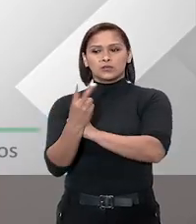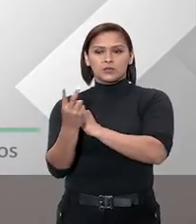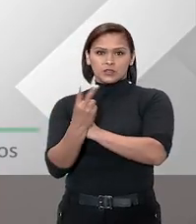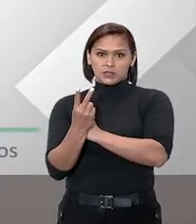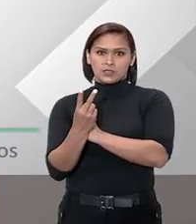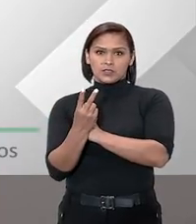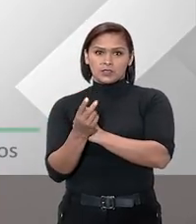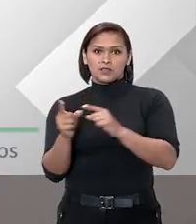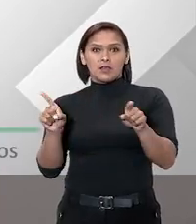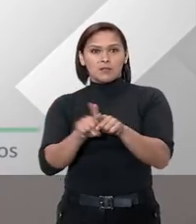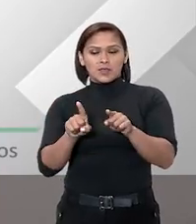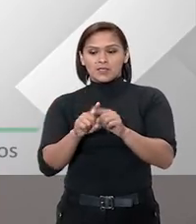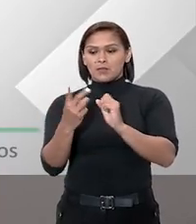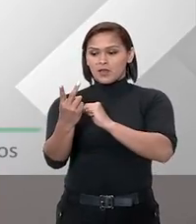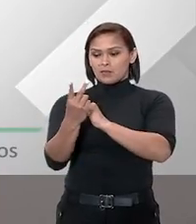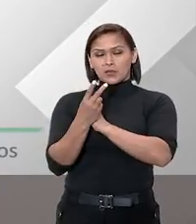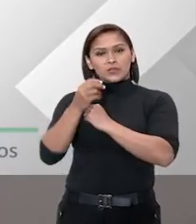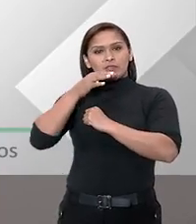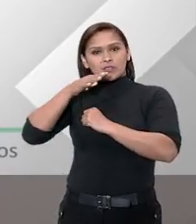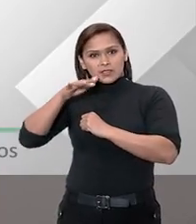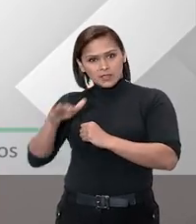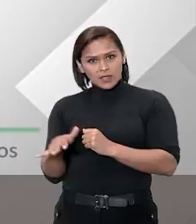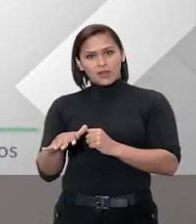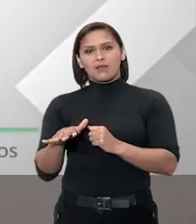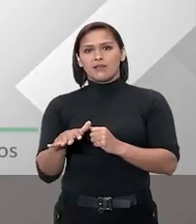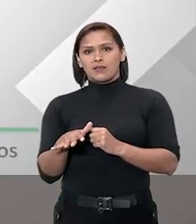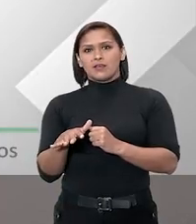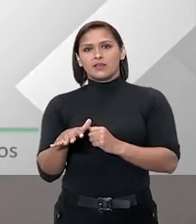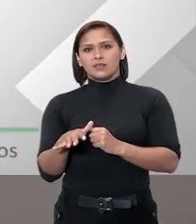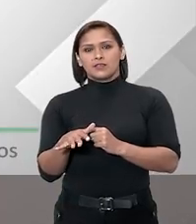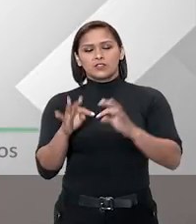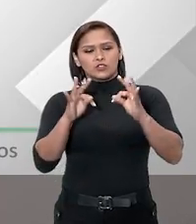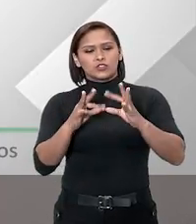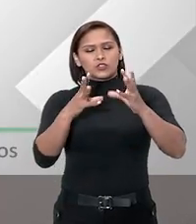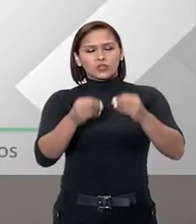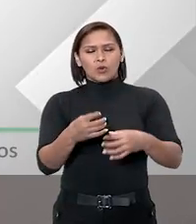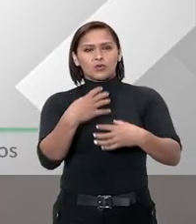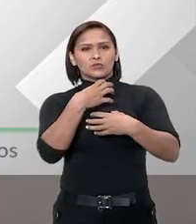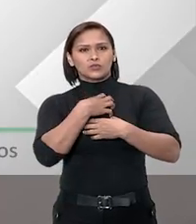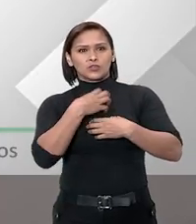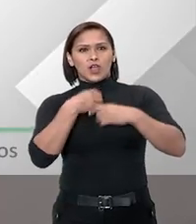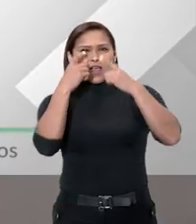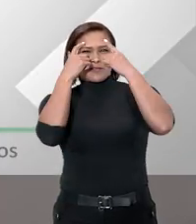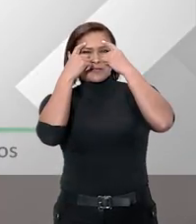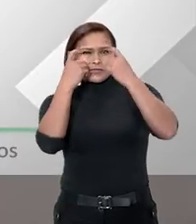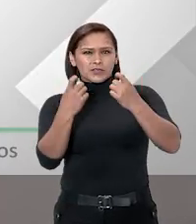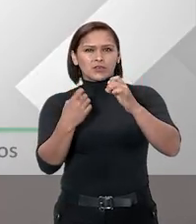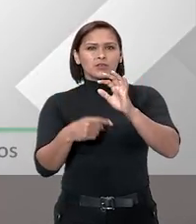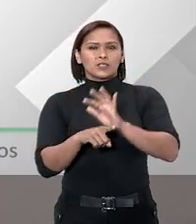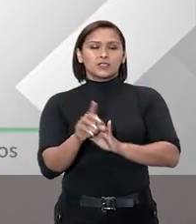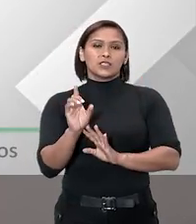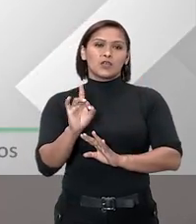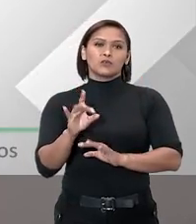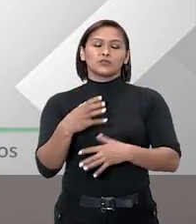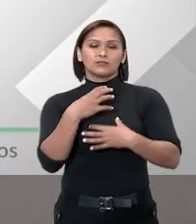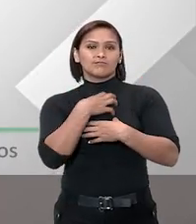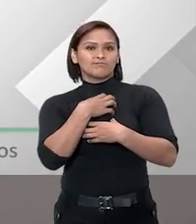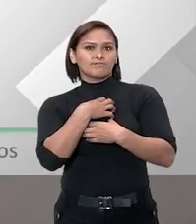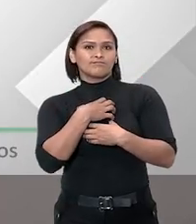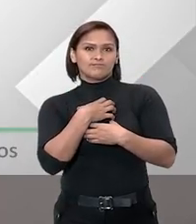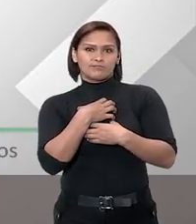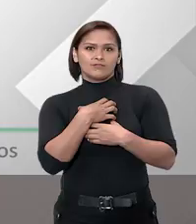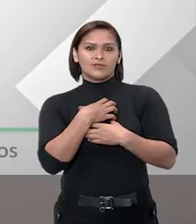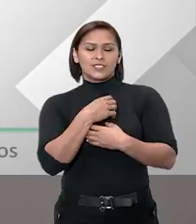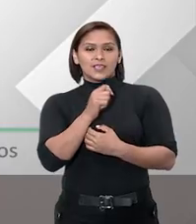protegida, mas também a proteção dessas crianças de toda essa forma de violência. Eu só sinto que